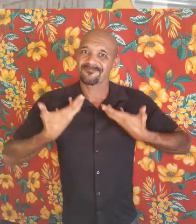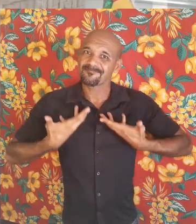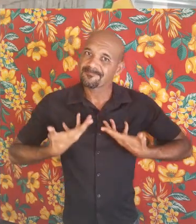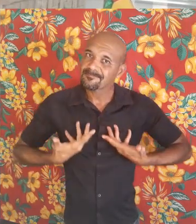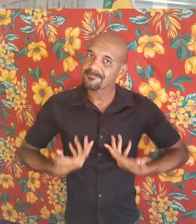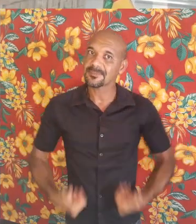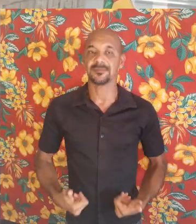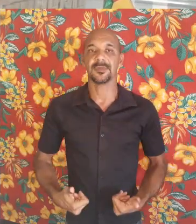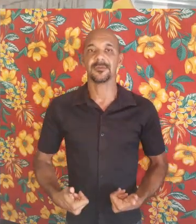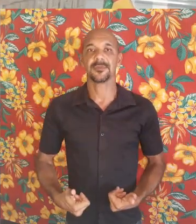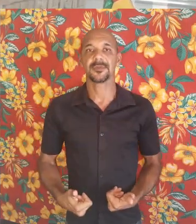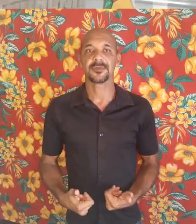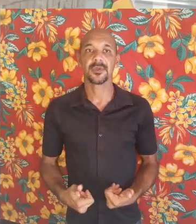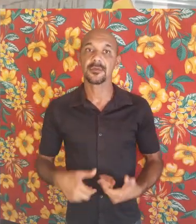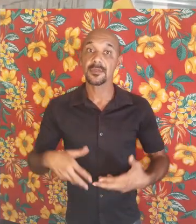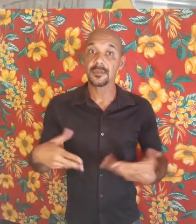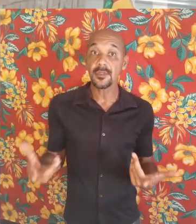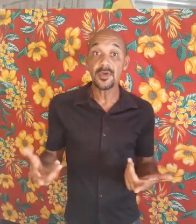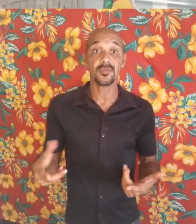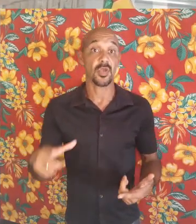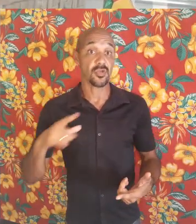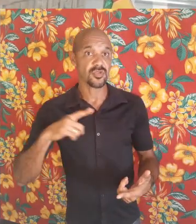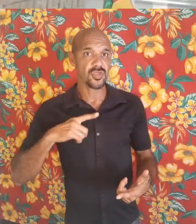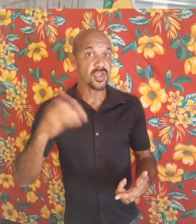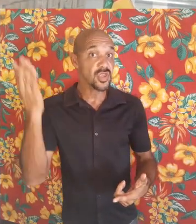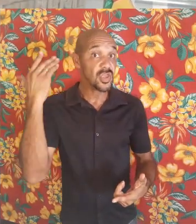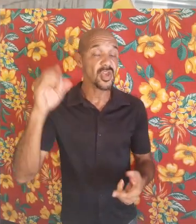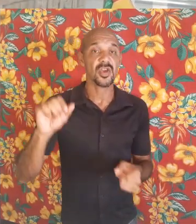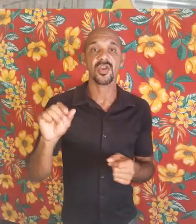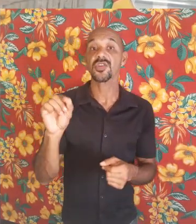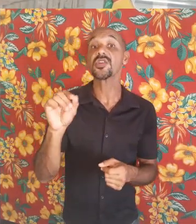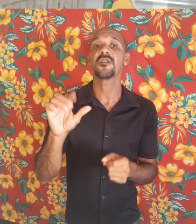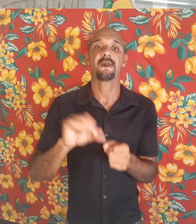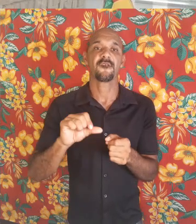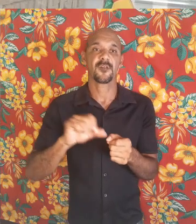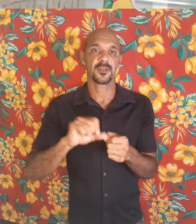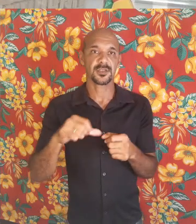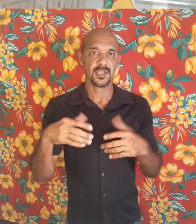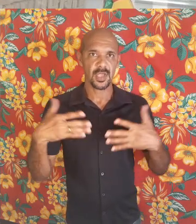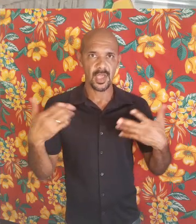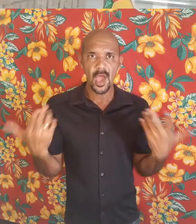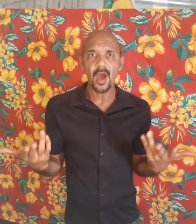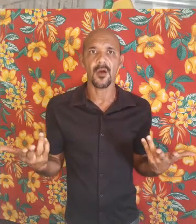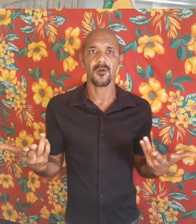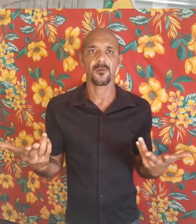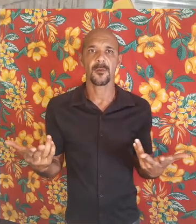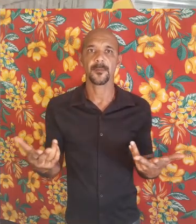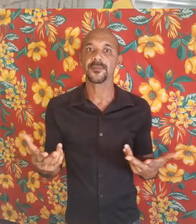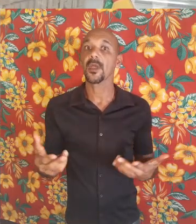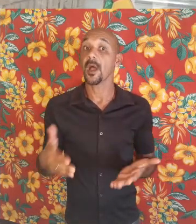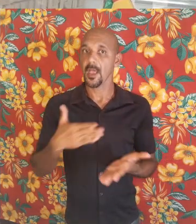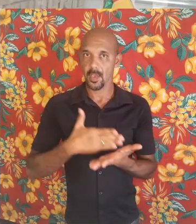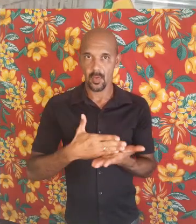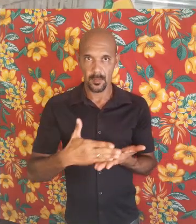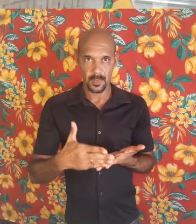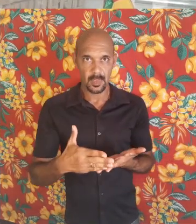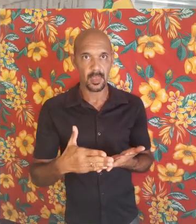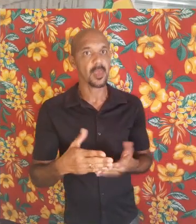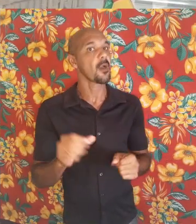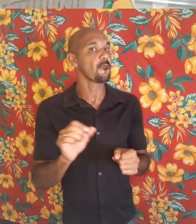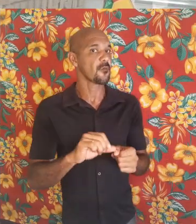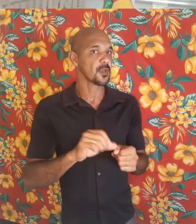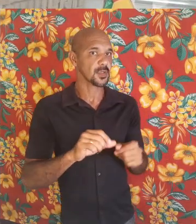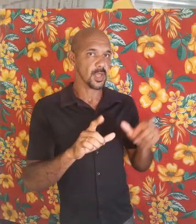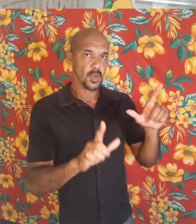alguma coisa, né? Então comecei a fazer quadros, né? Comecei a